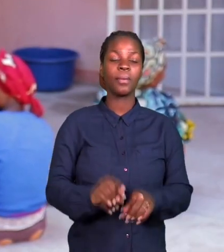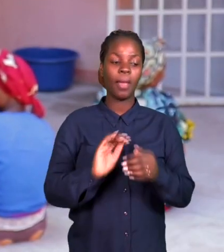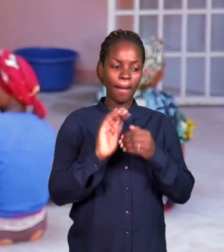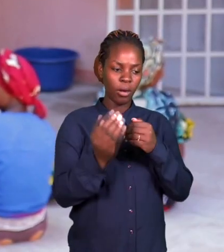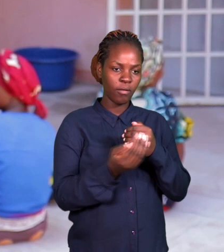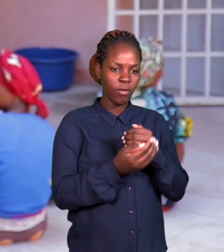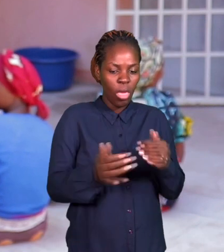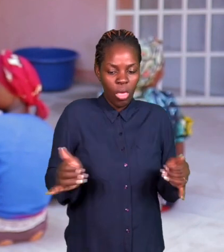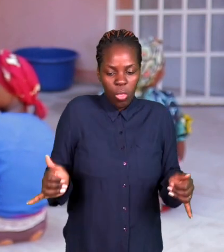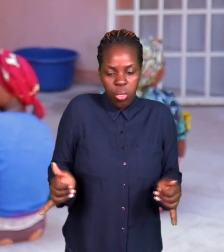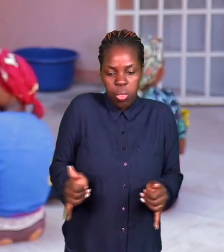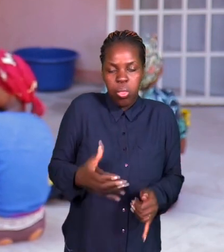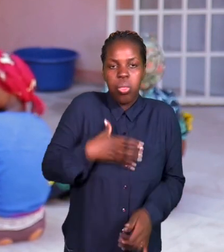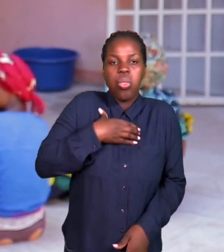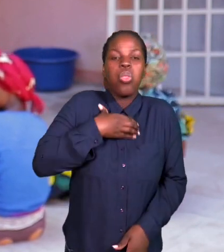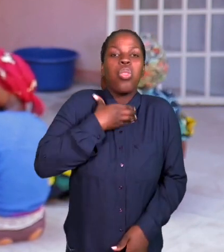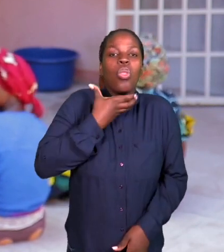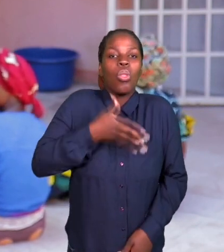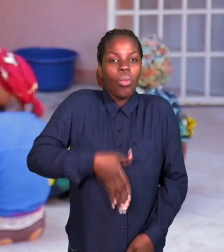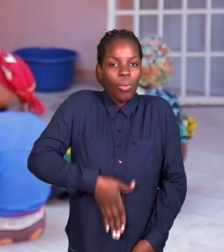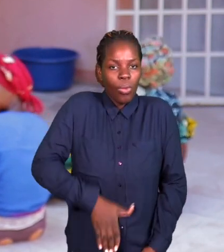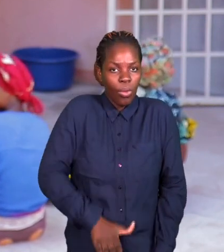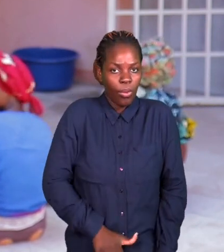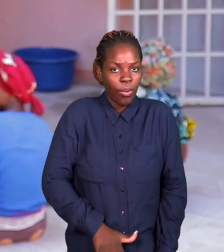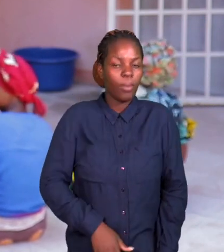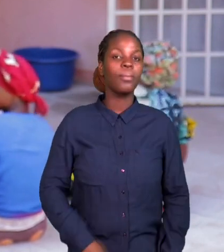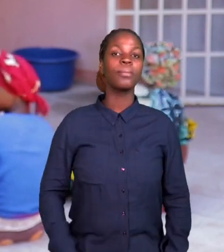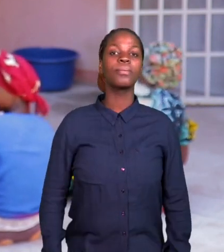Também previne a desnutrição aguda, assim como a crônica.